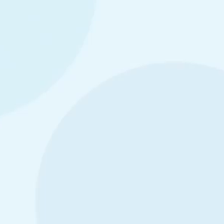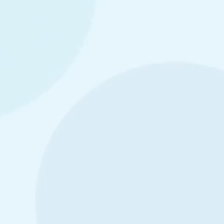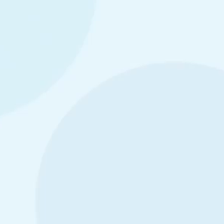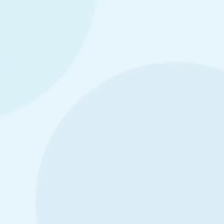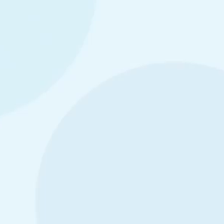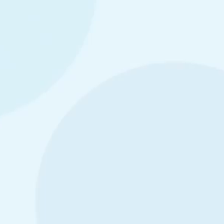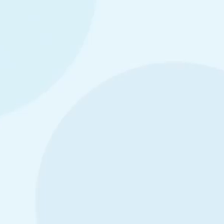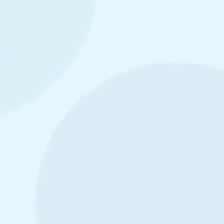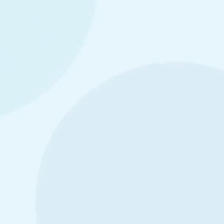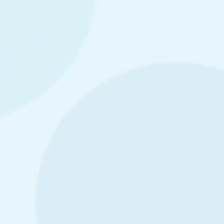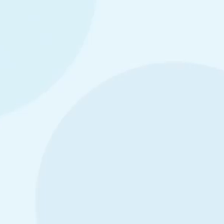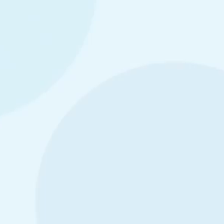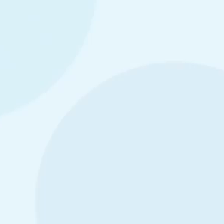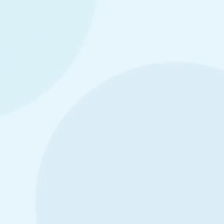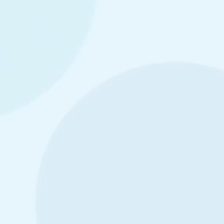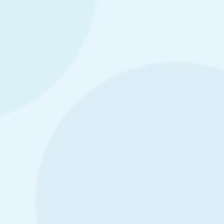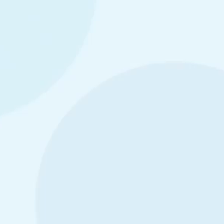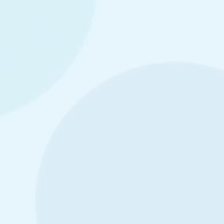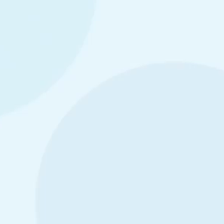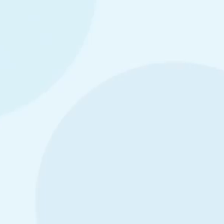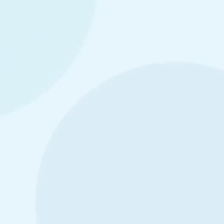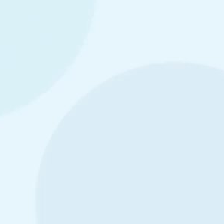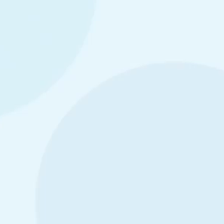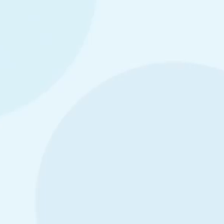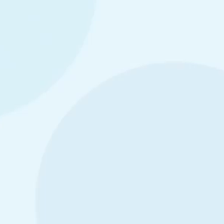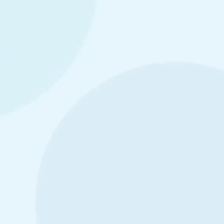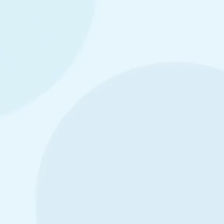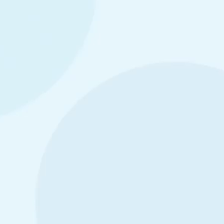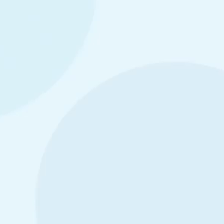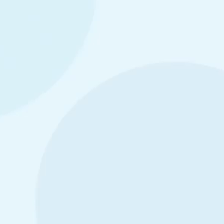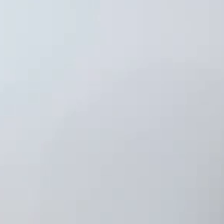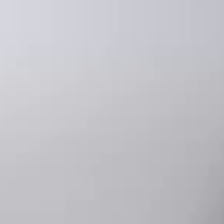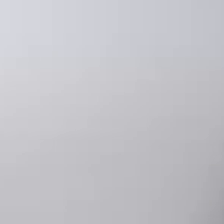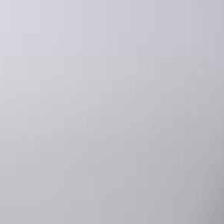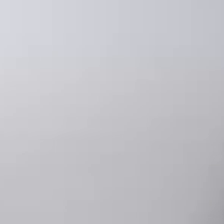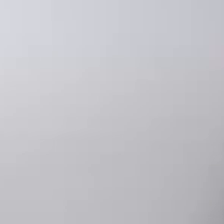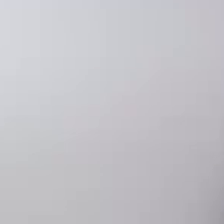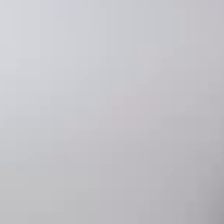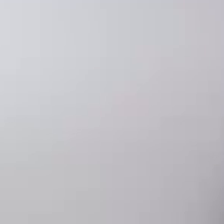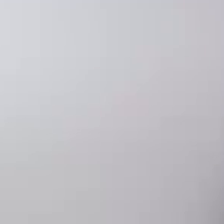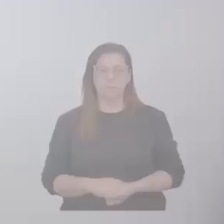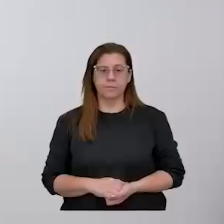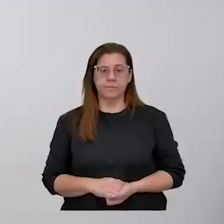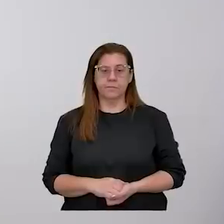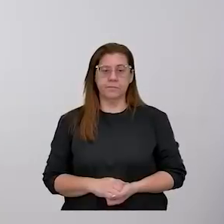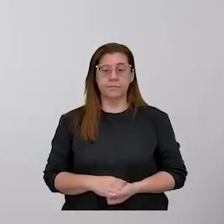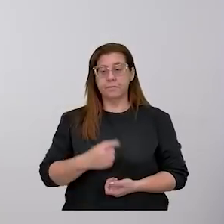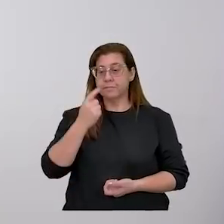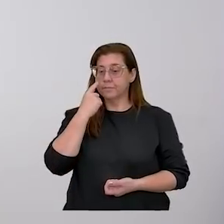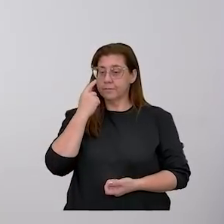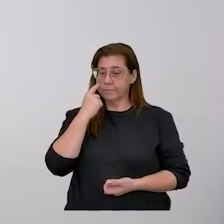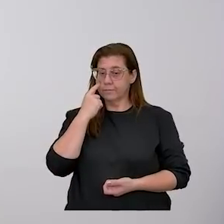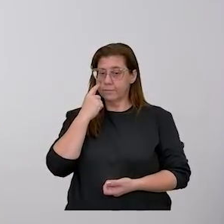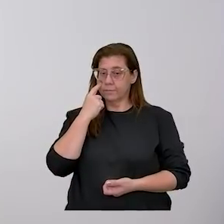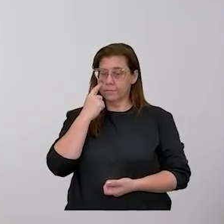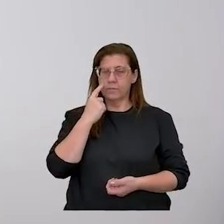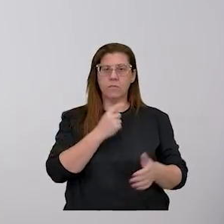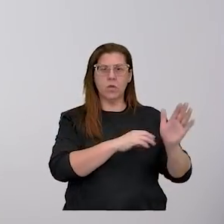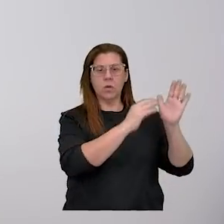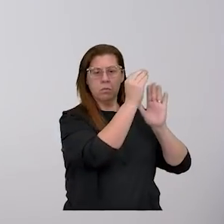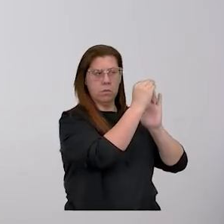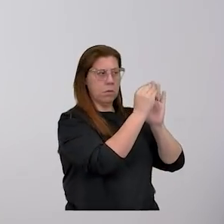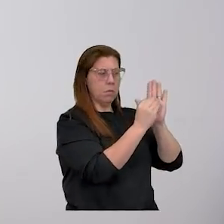sempre isso acontece, a gente está cansado de ver debates que vão para um lado horrível, né? De ofensas e tudo mais. Que também é